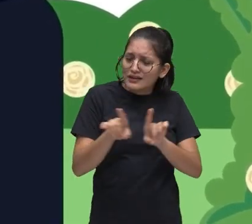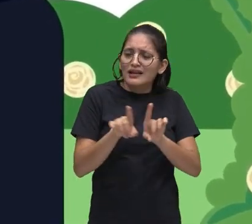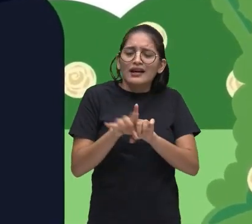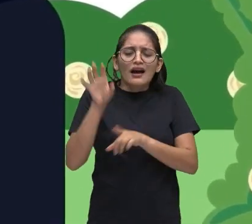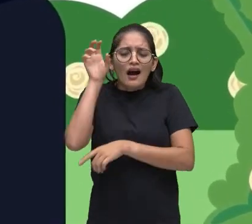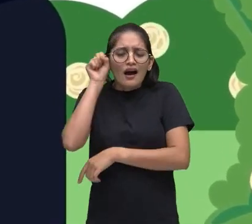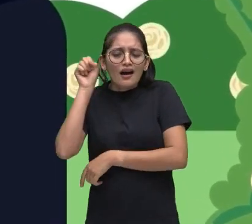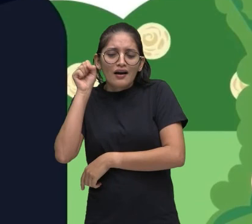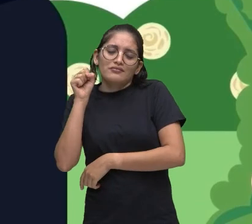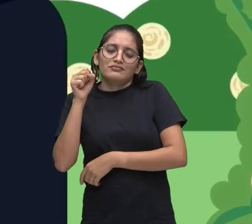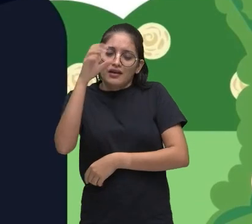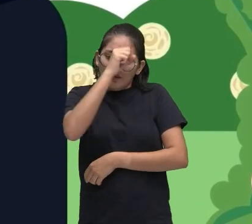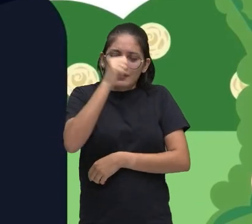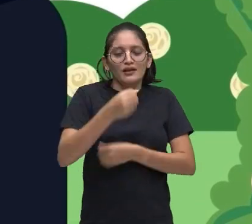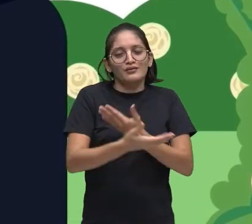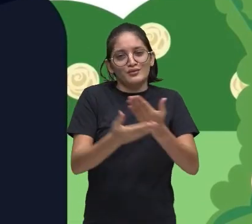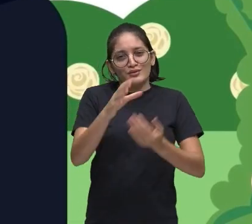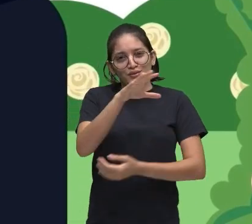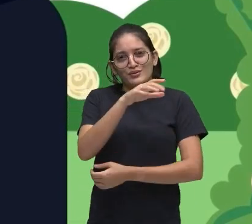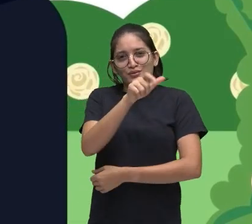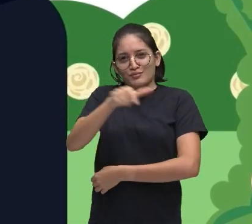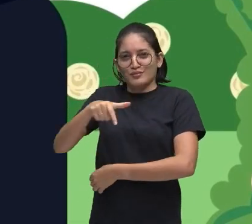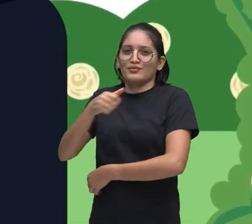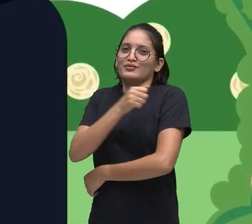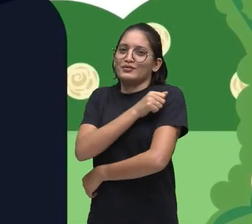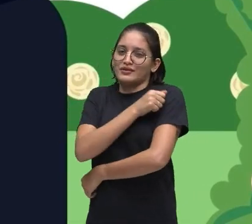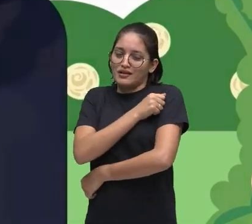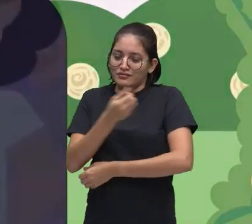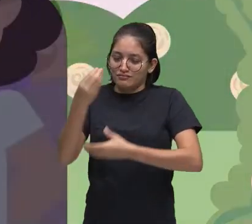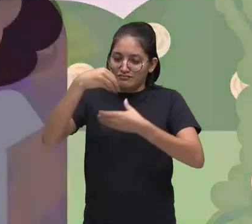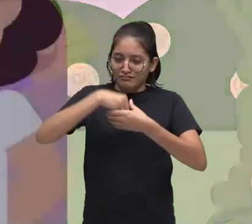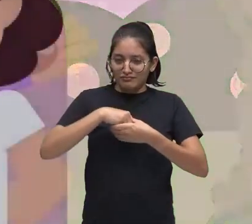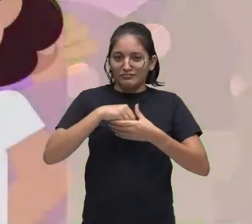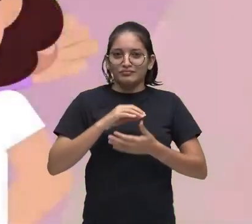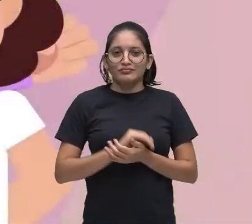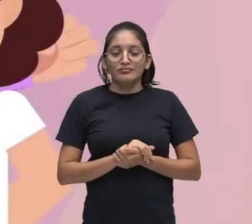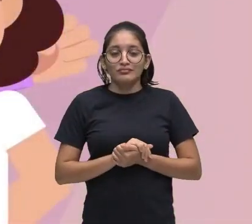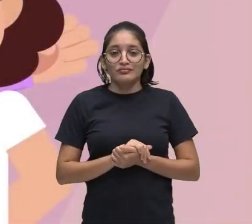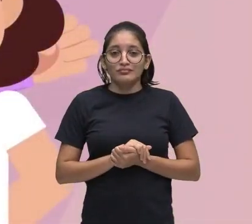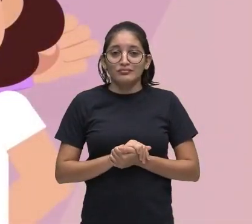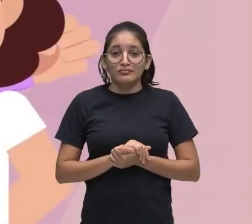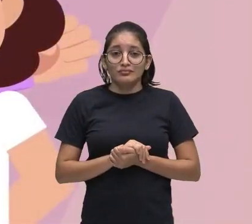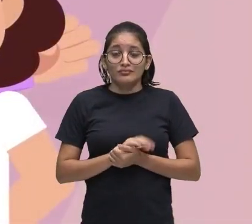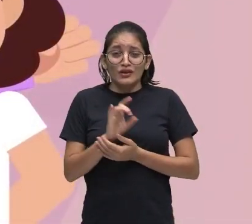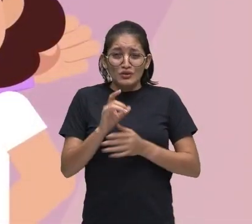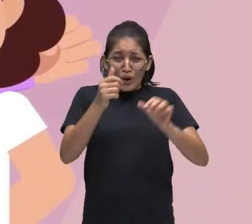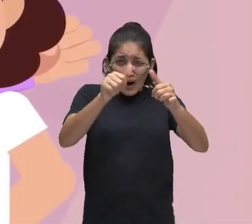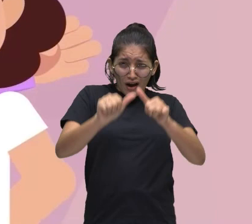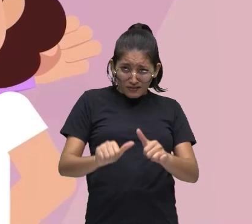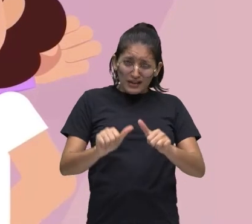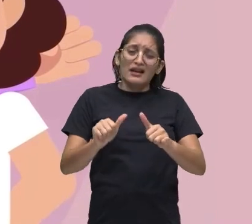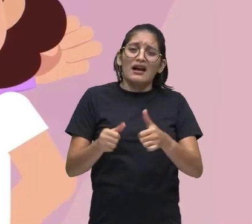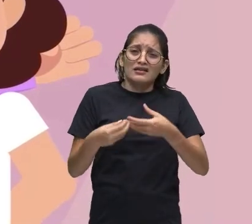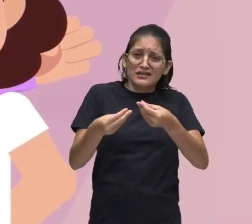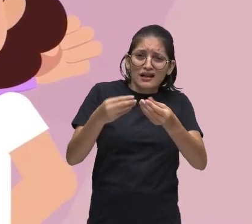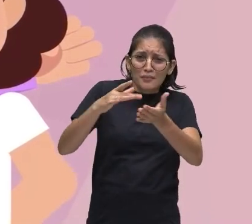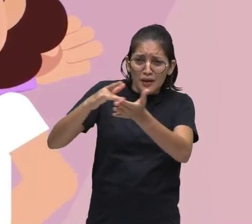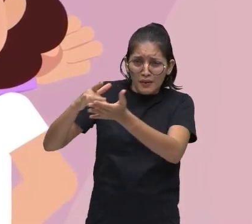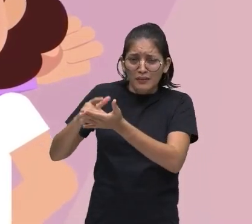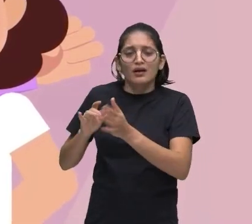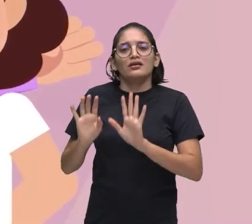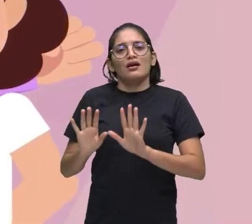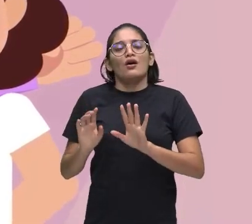apelos silenciosos que ecoam na alma do aluno. Mais do que avaliar as provas e dar notas, o